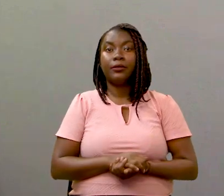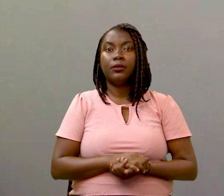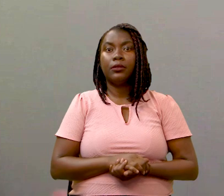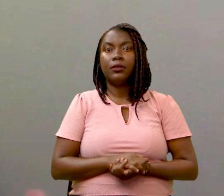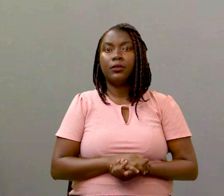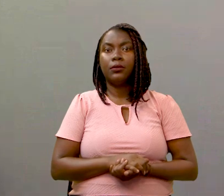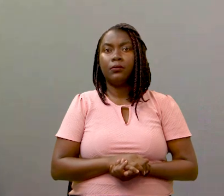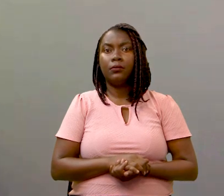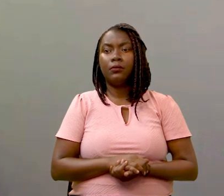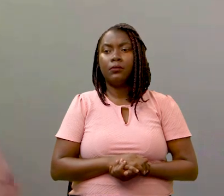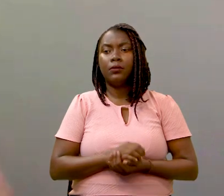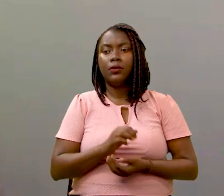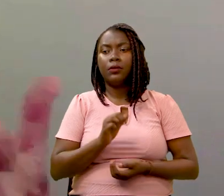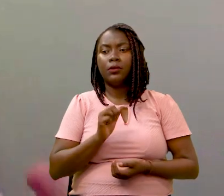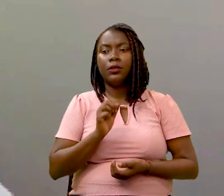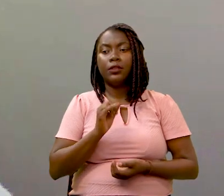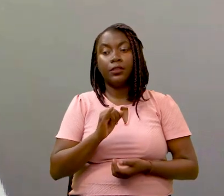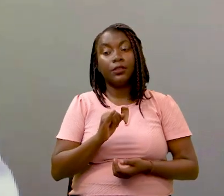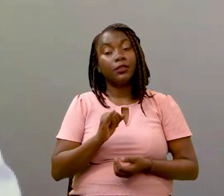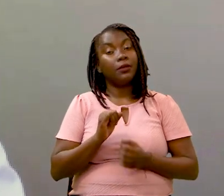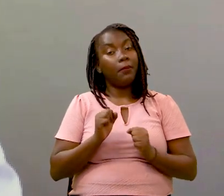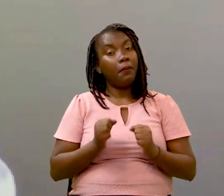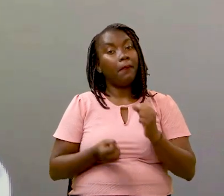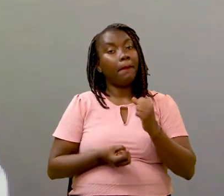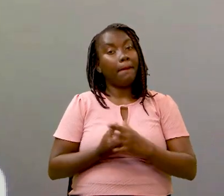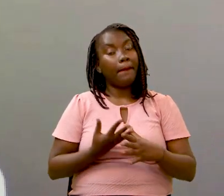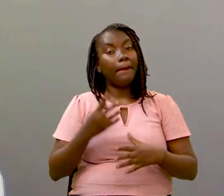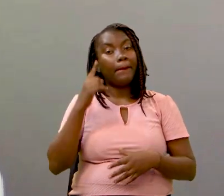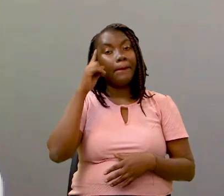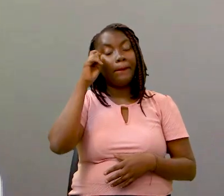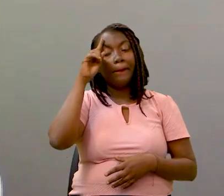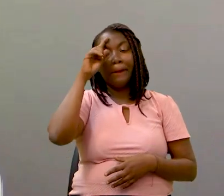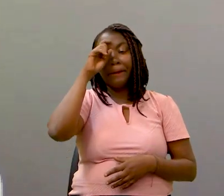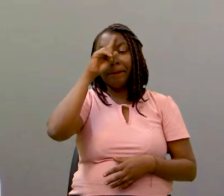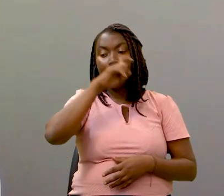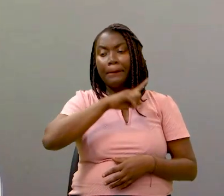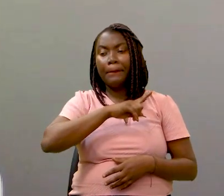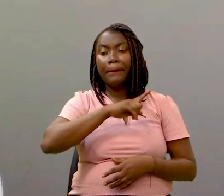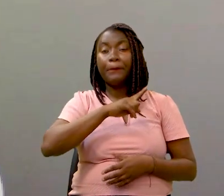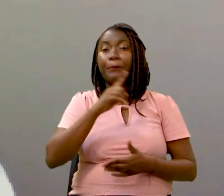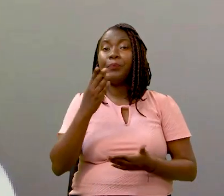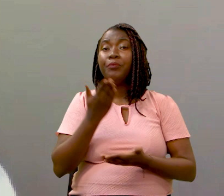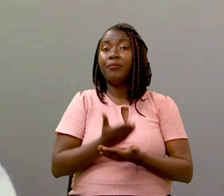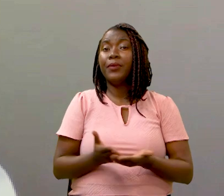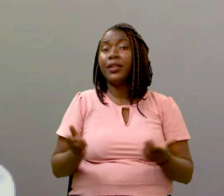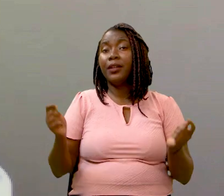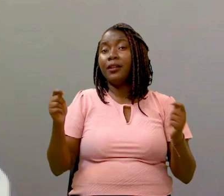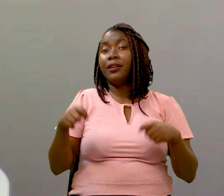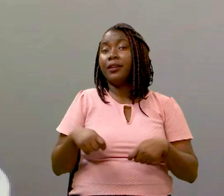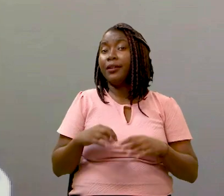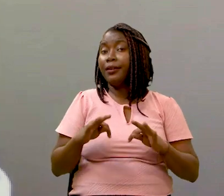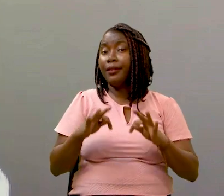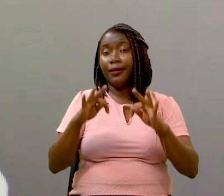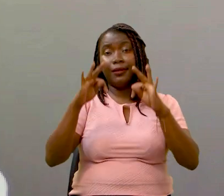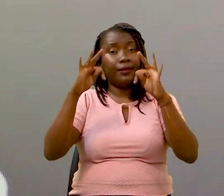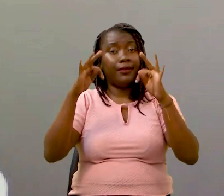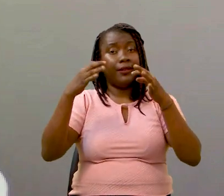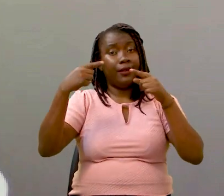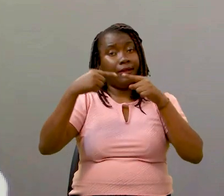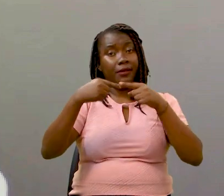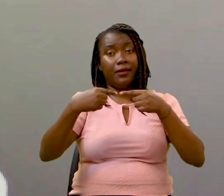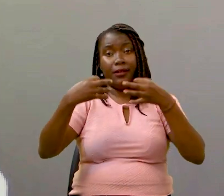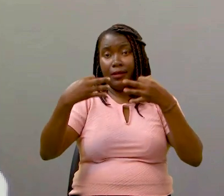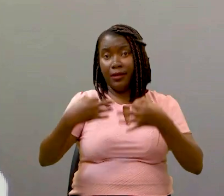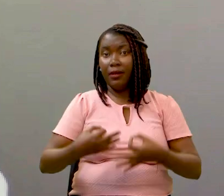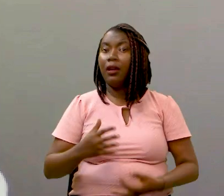tempo adequado. Se aquilo progredir, pode haver uma complicação, uma coisa, e perder a chance de um tratamento